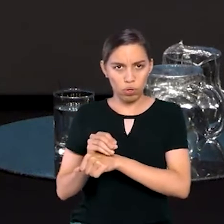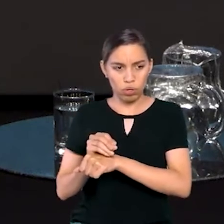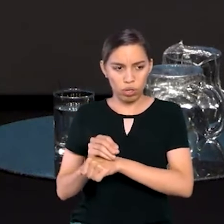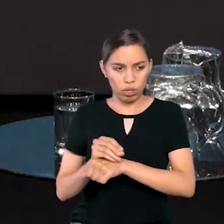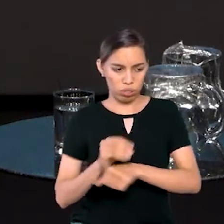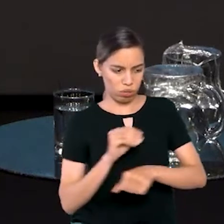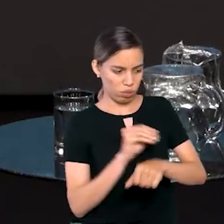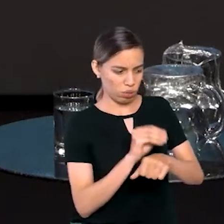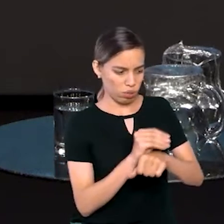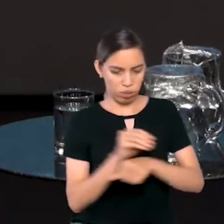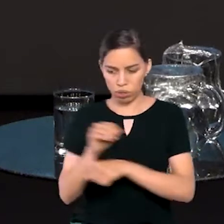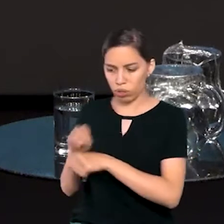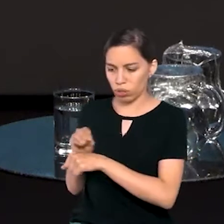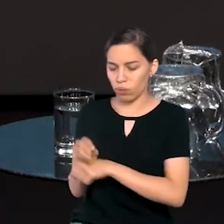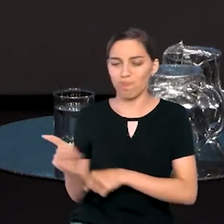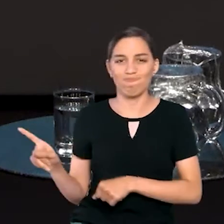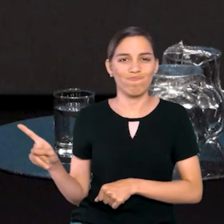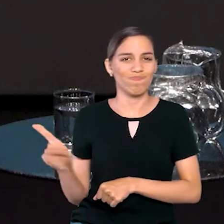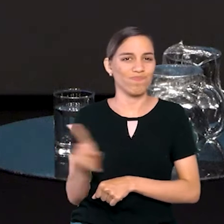O